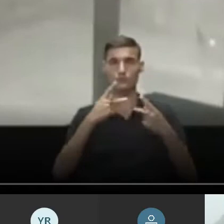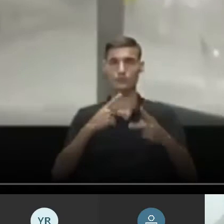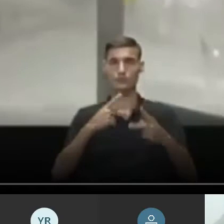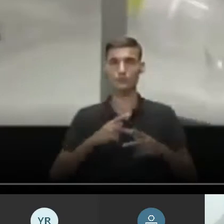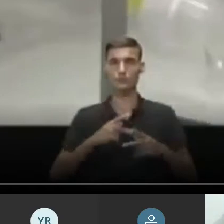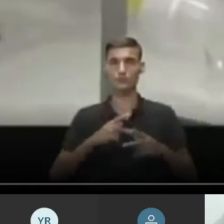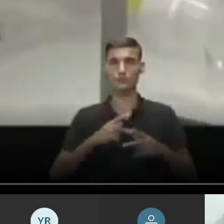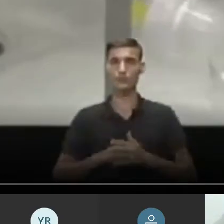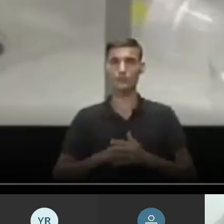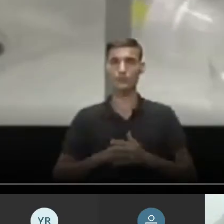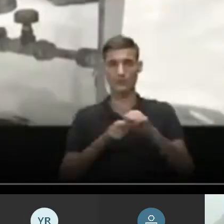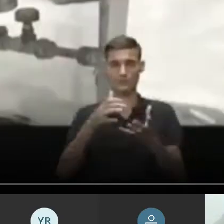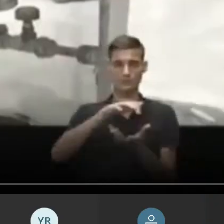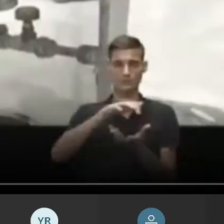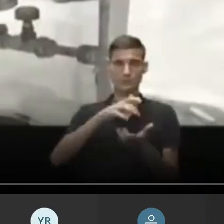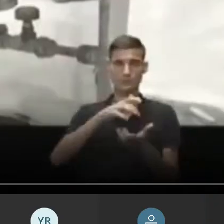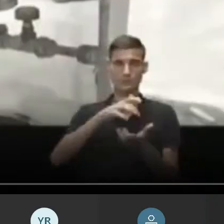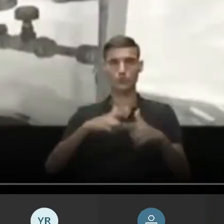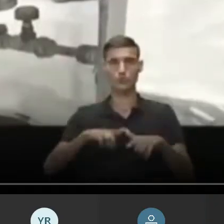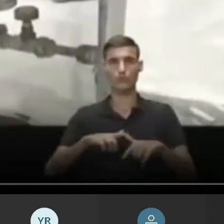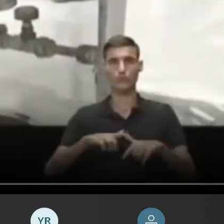Agitando até